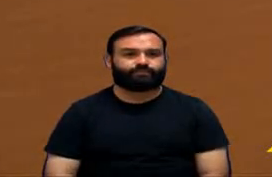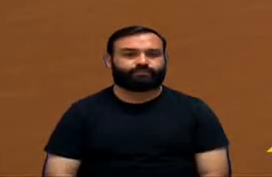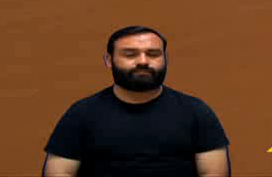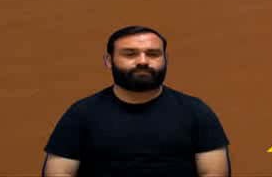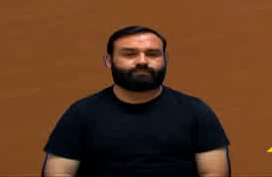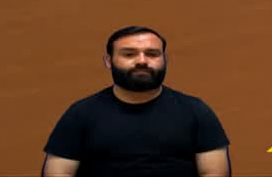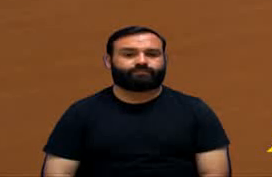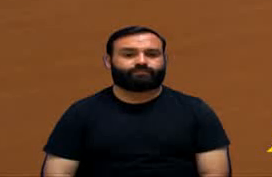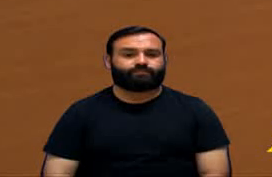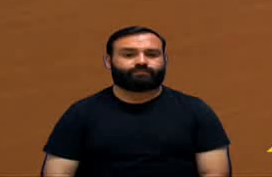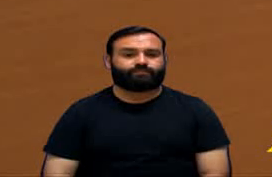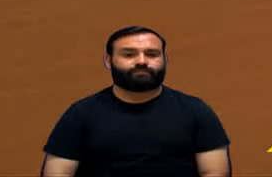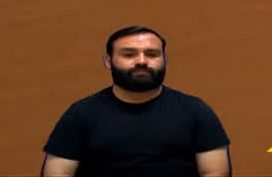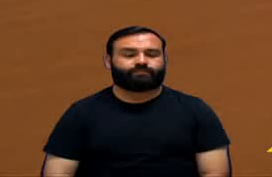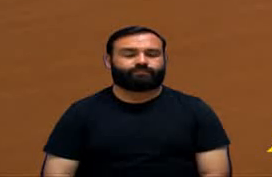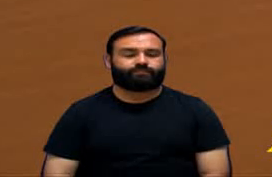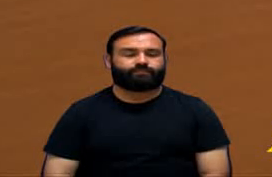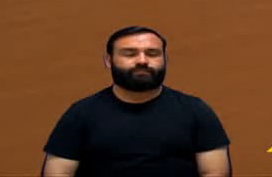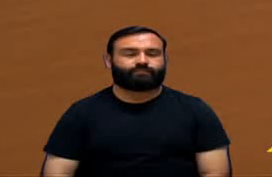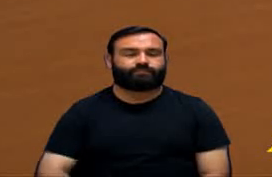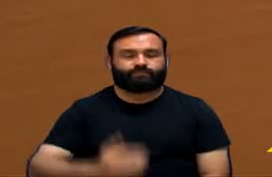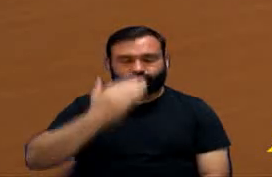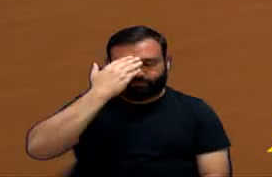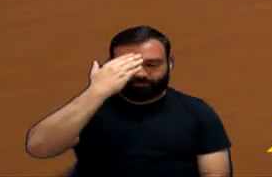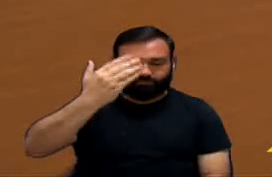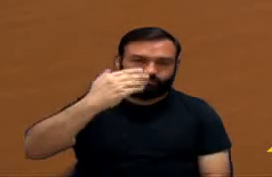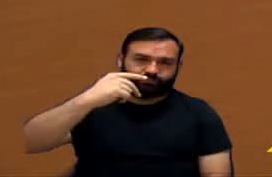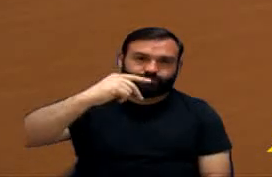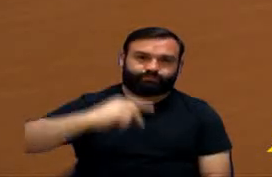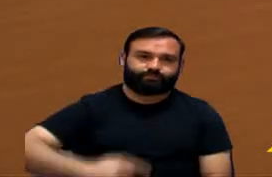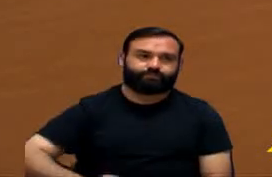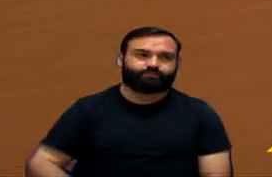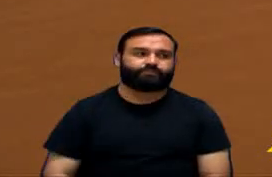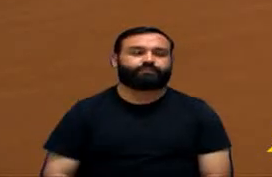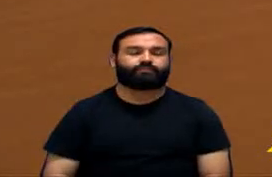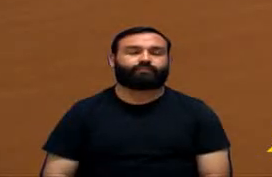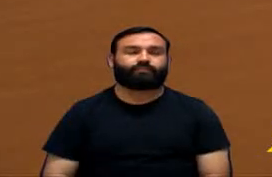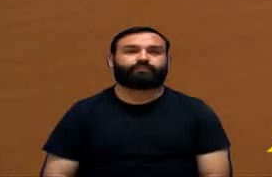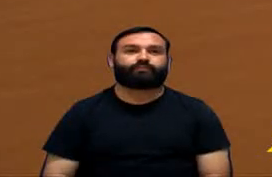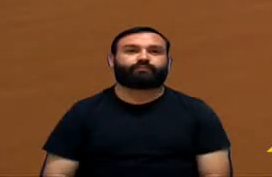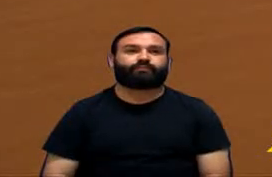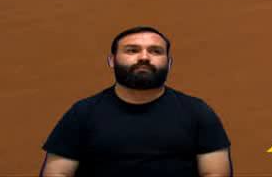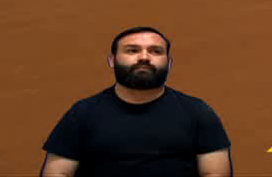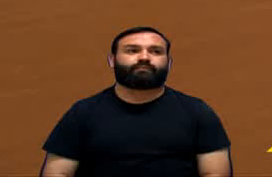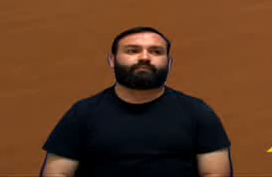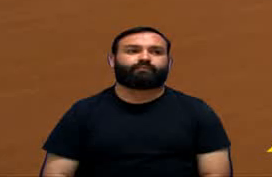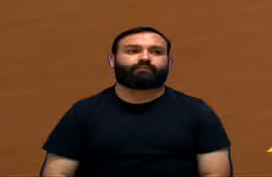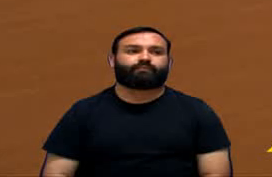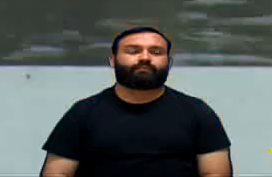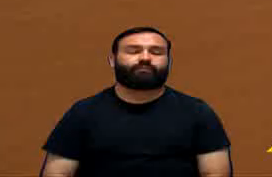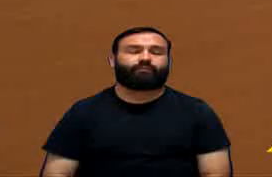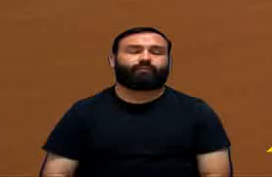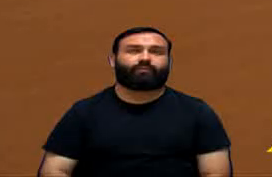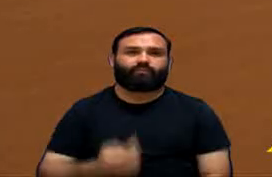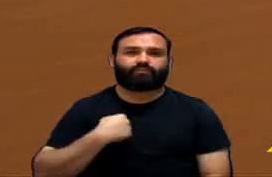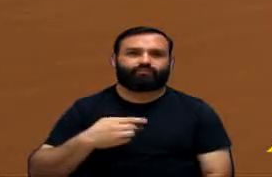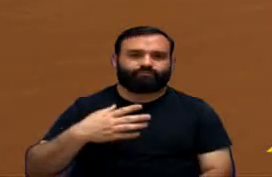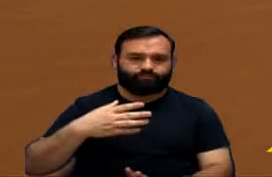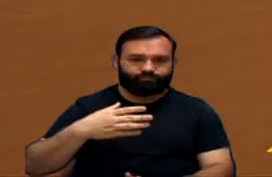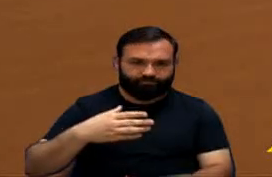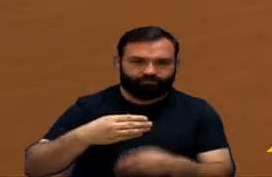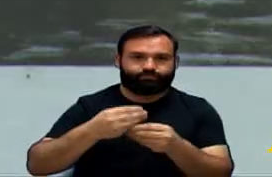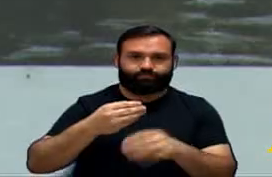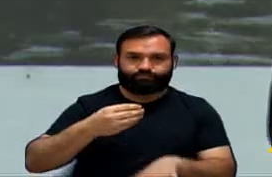parte e obrigado senhor presidente eu vou eu vou fortalecer aqui o